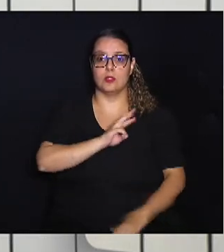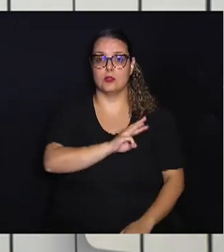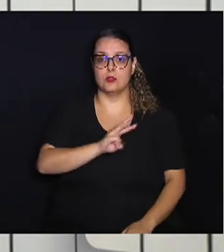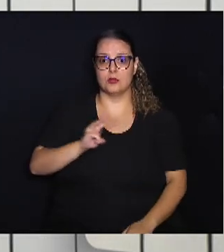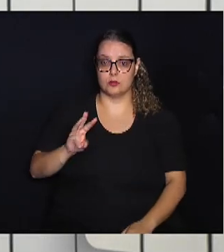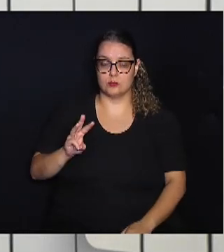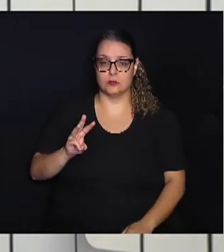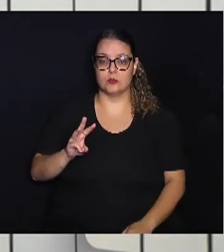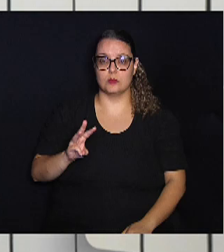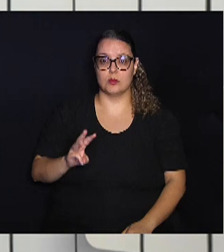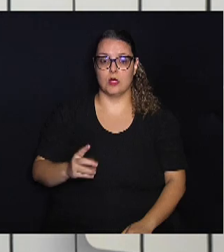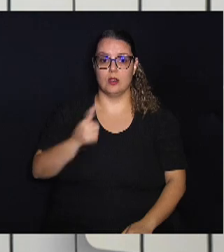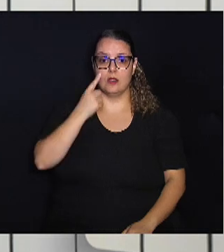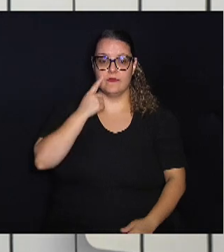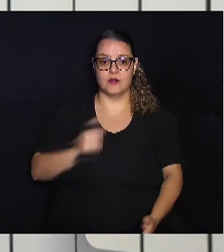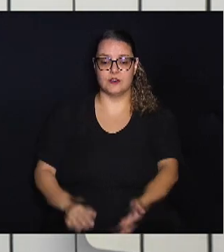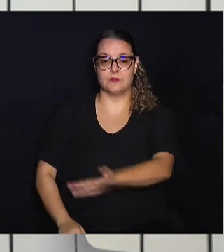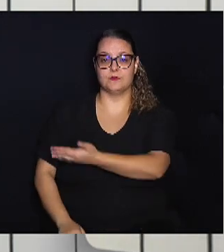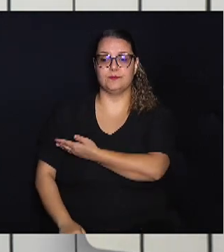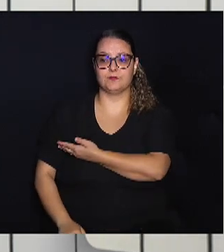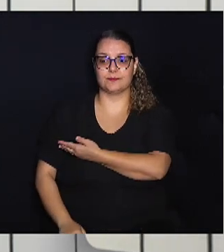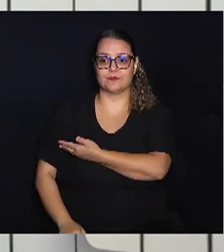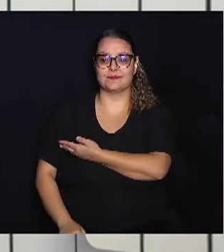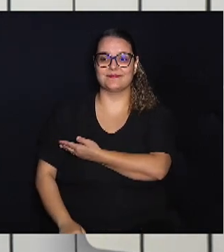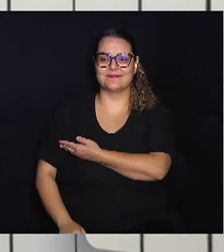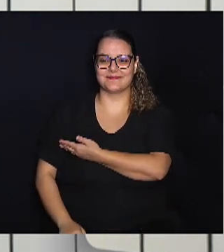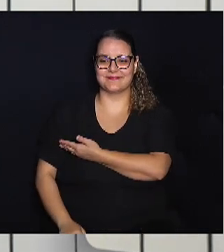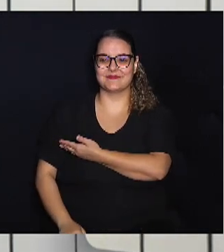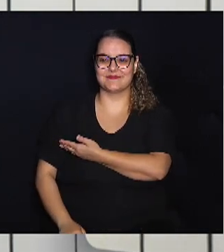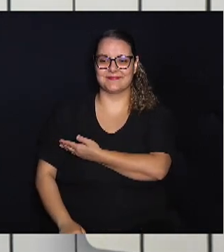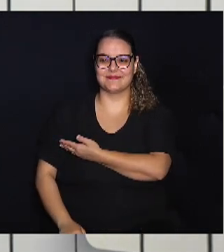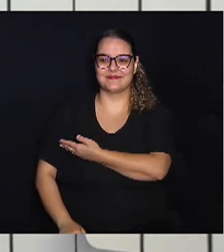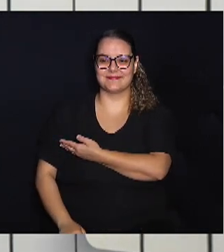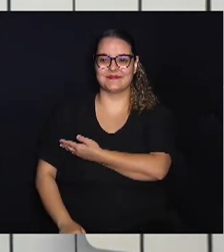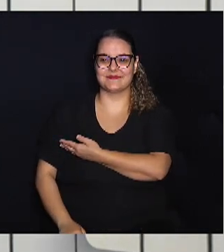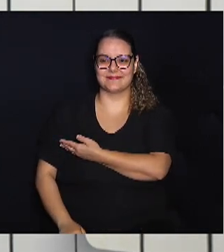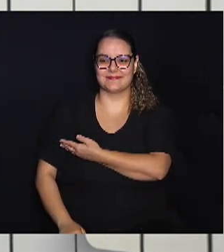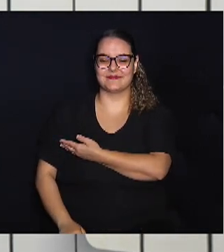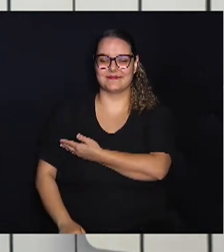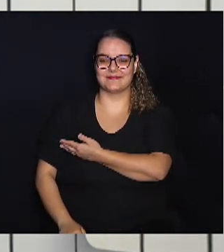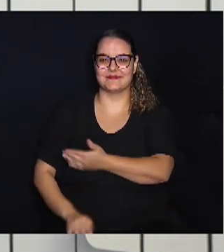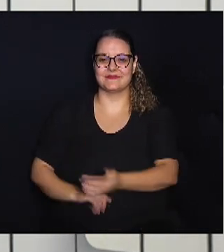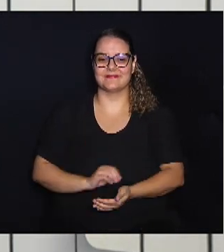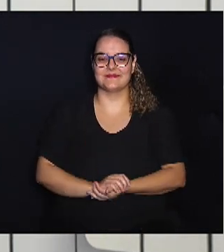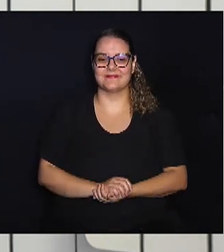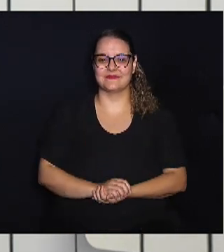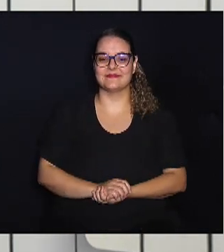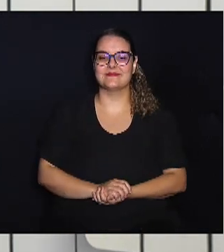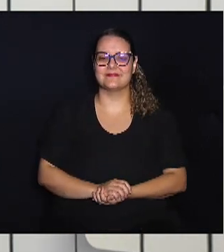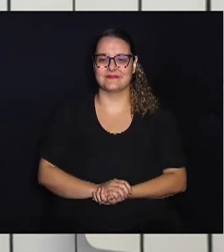site, que é o portal.indec.com.br/consulta